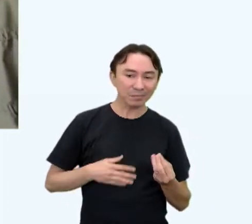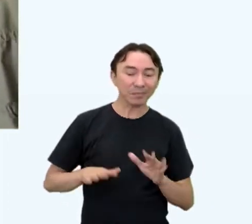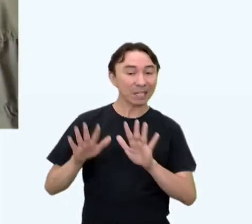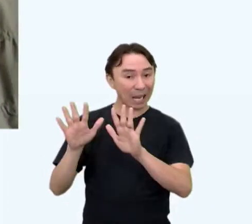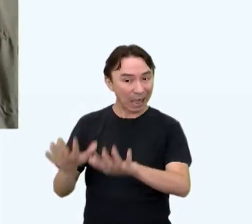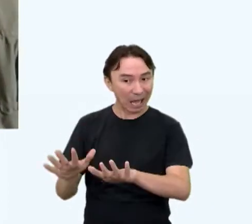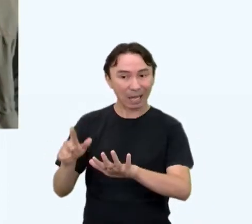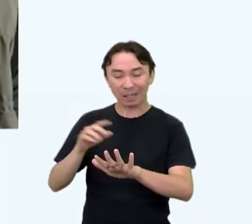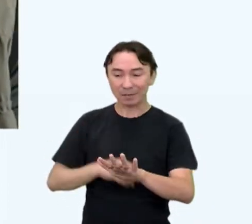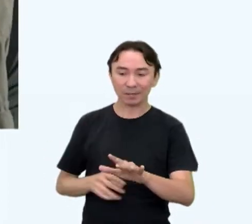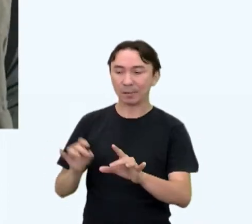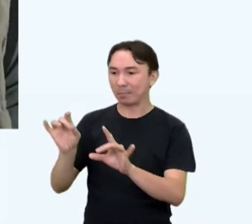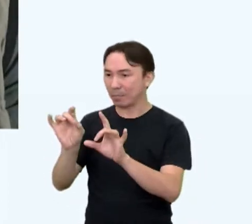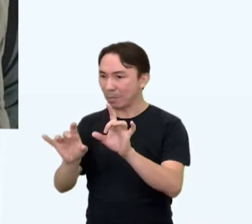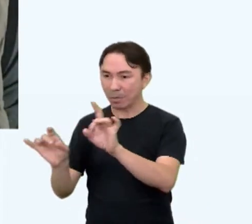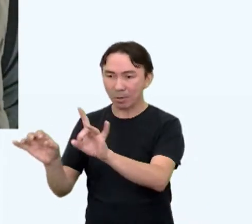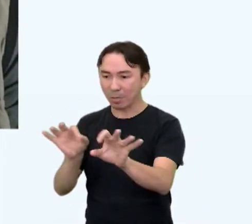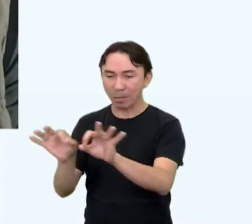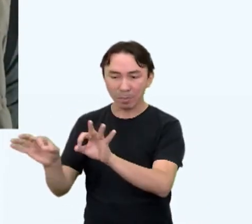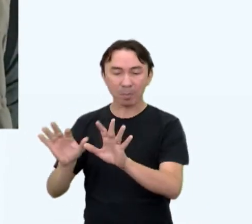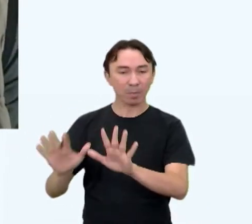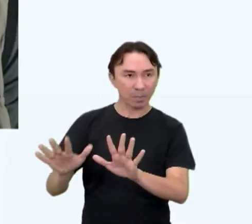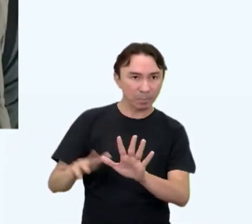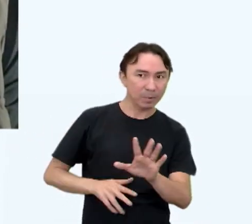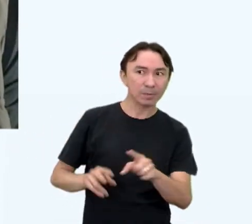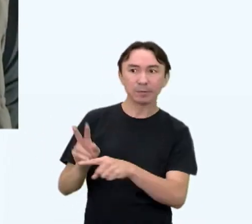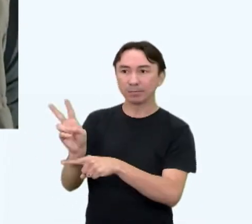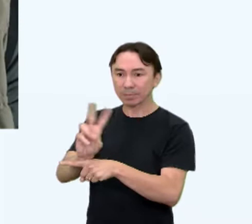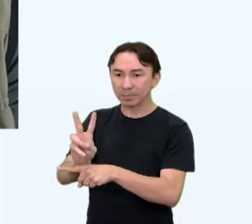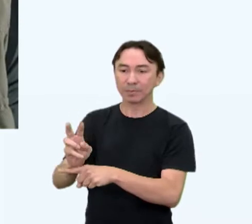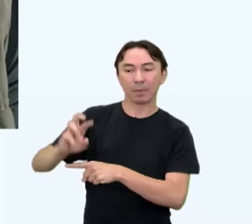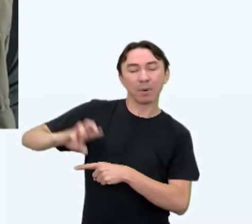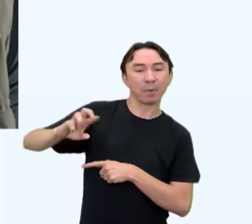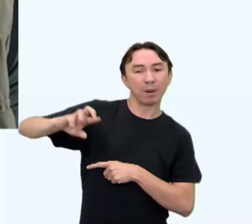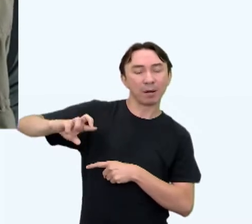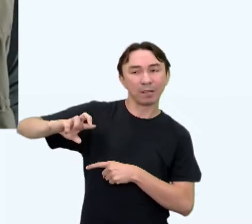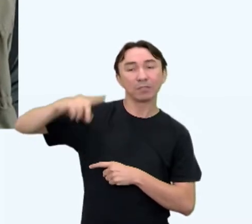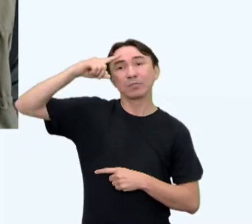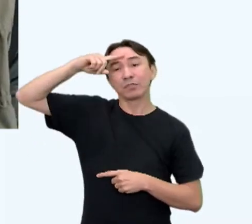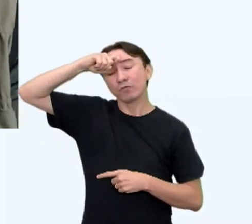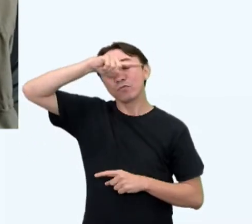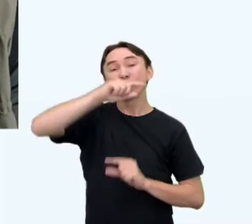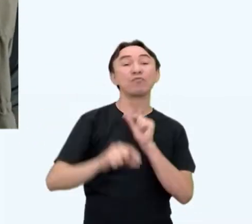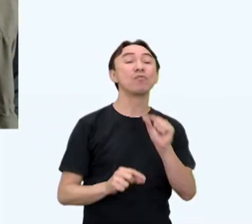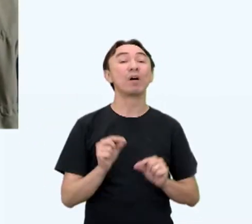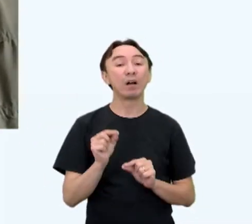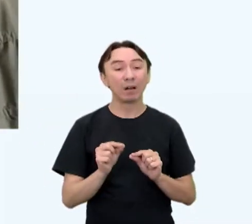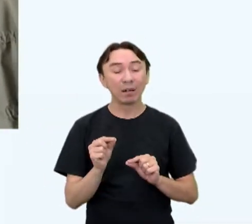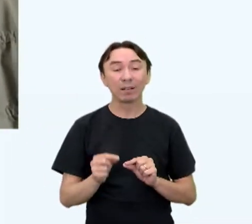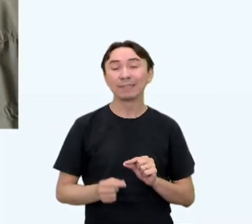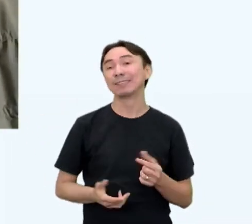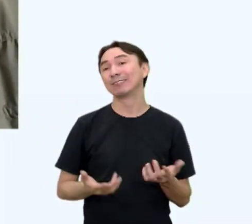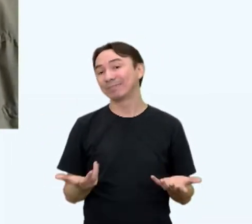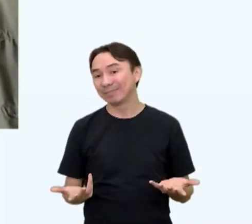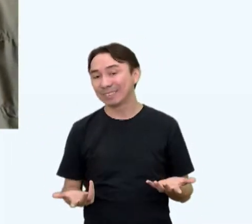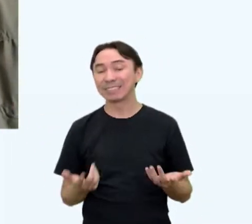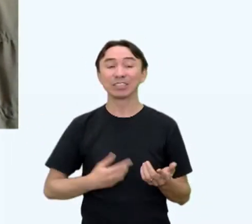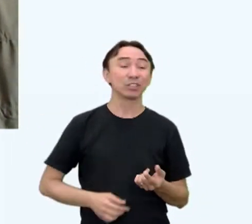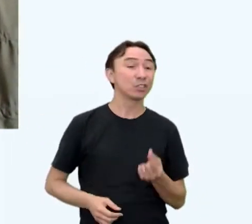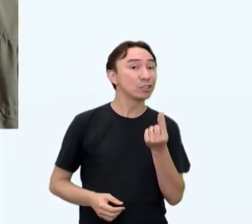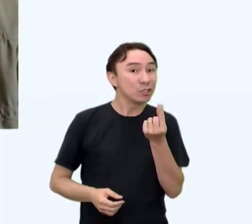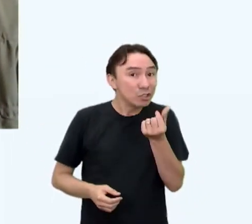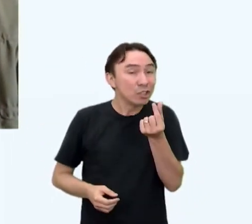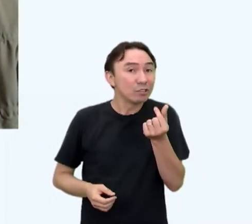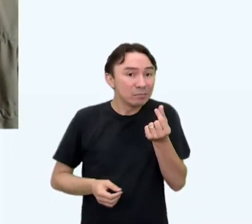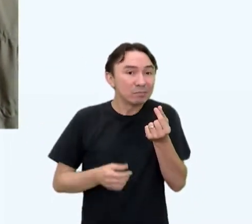campo para fazer o trabalho de monitoramento sismológico é realmente garantir financiamento para manter